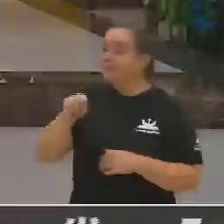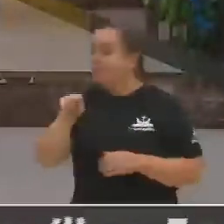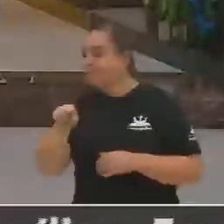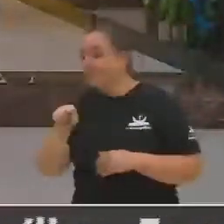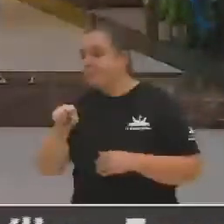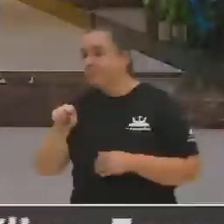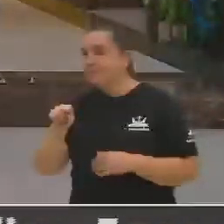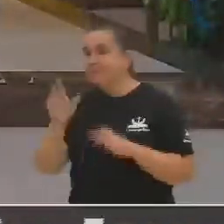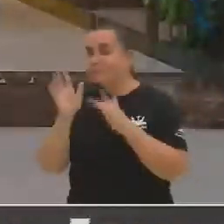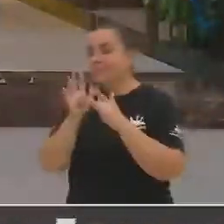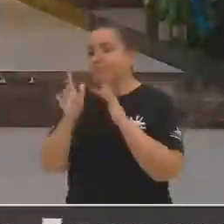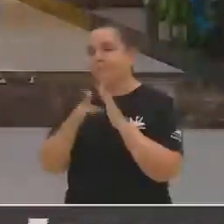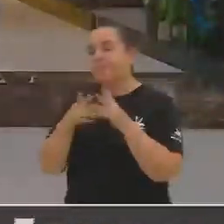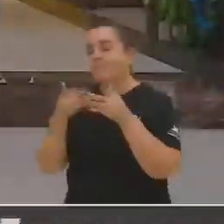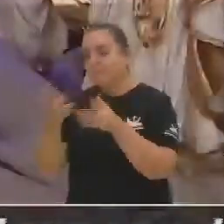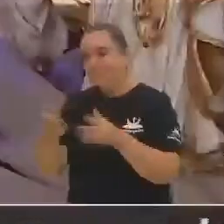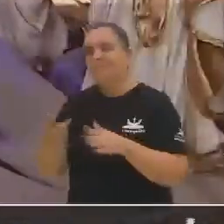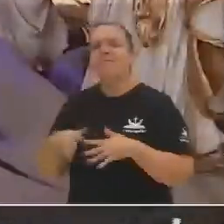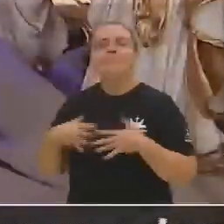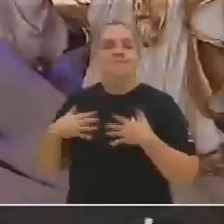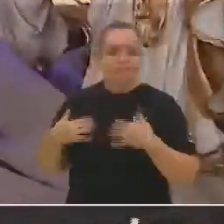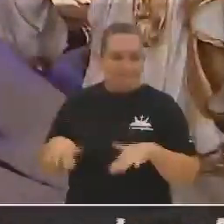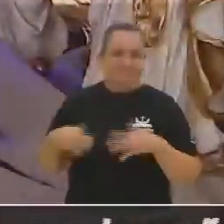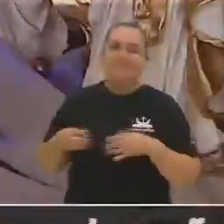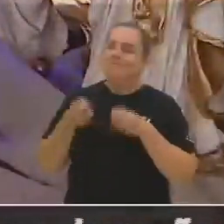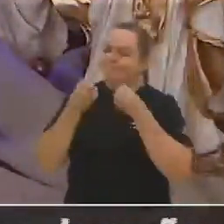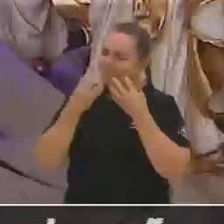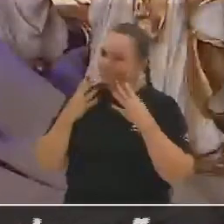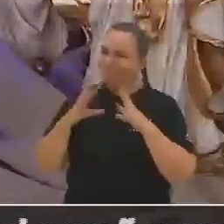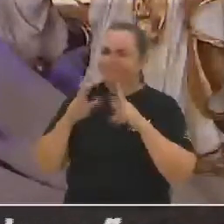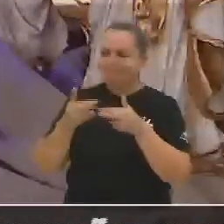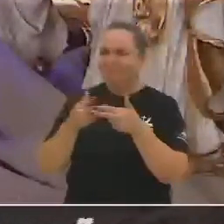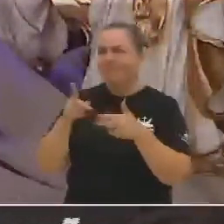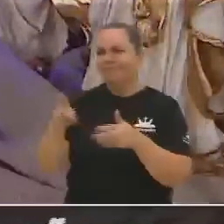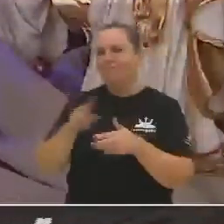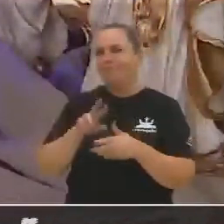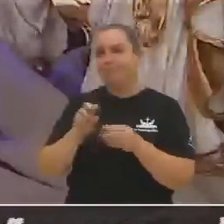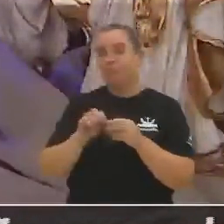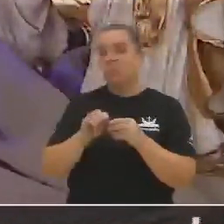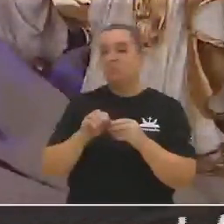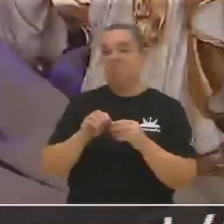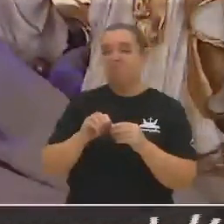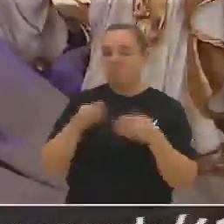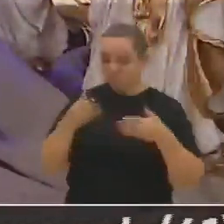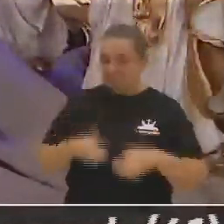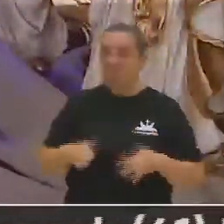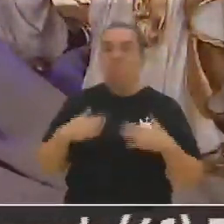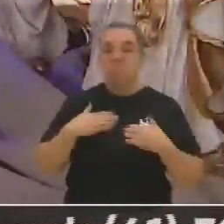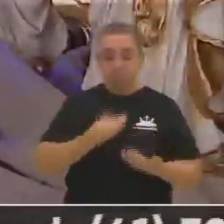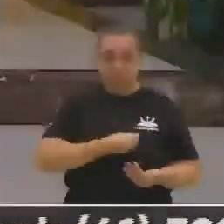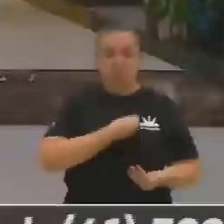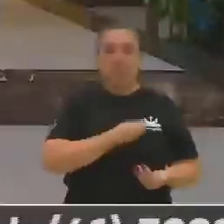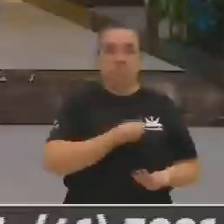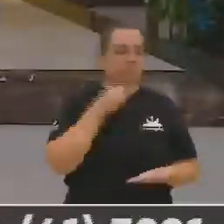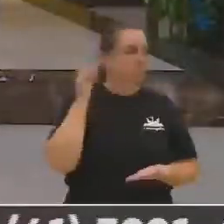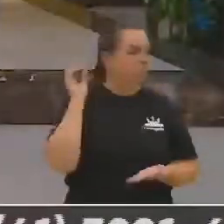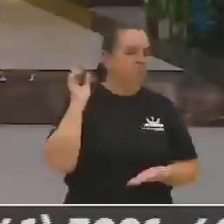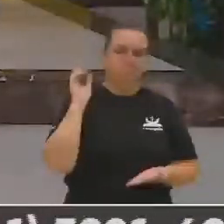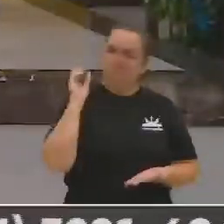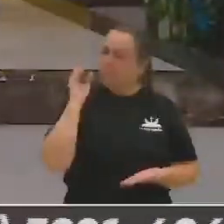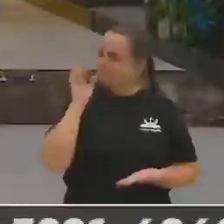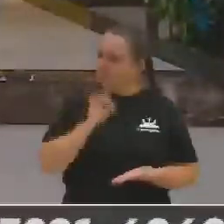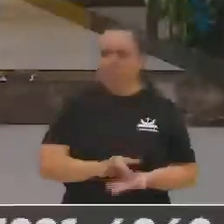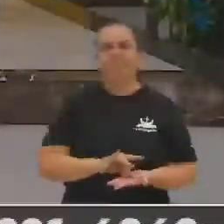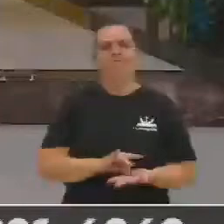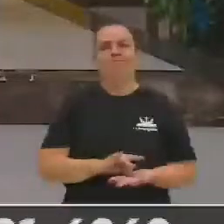olhar para Jesus e dizer, valeu a pena tudo que o Senhor fez quando nasceu nesse mundo. A minha vida comprova